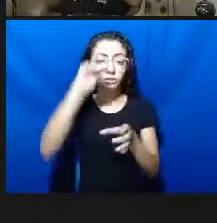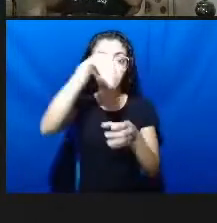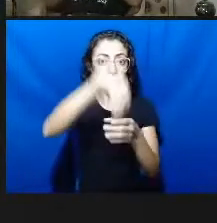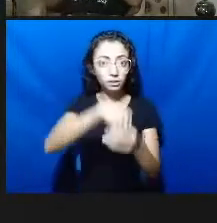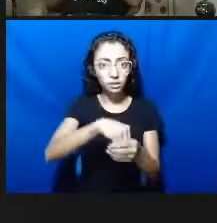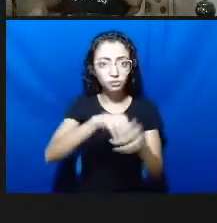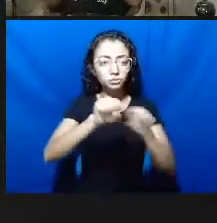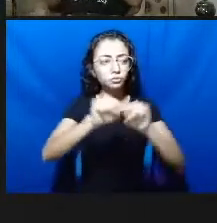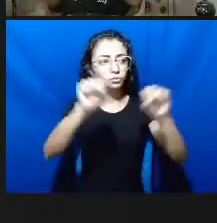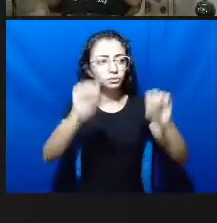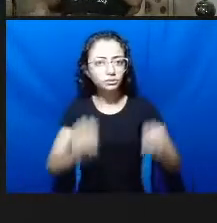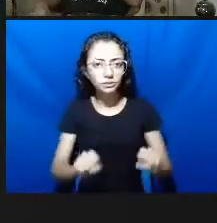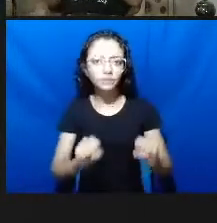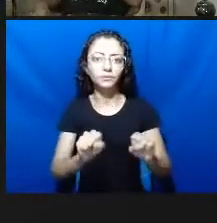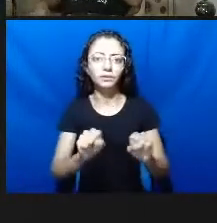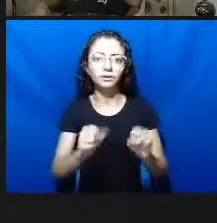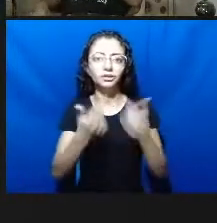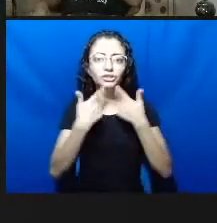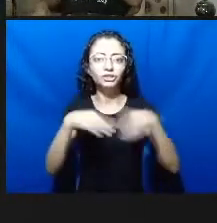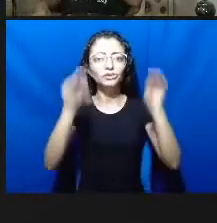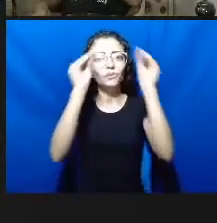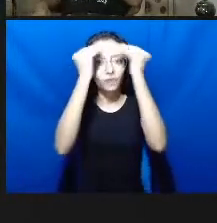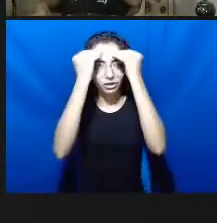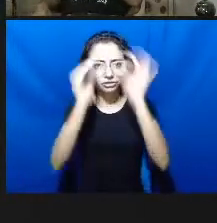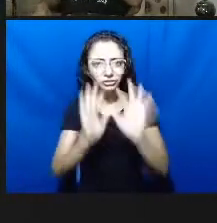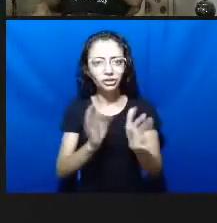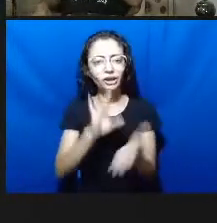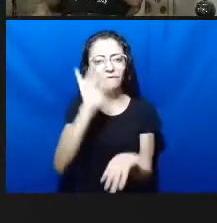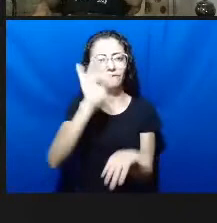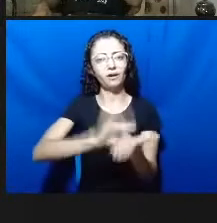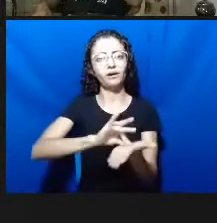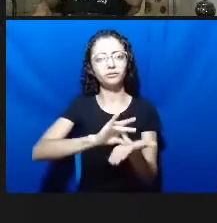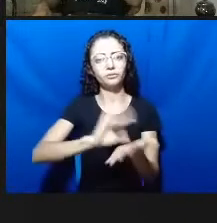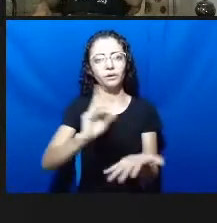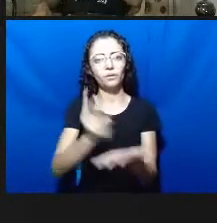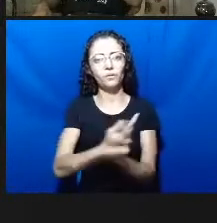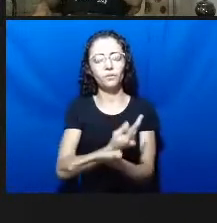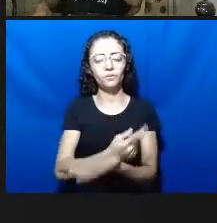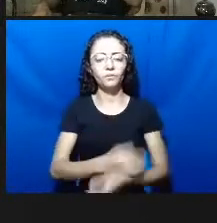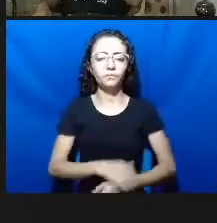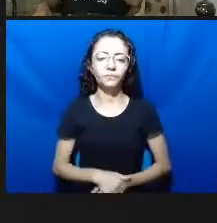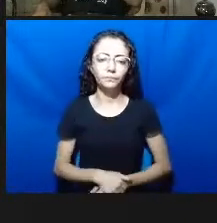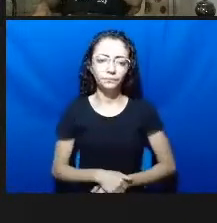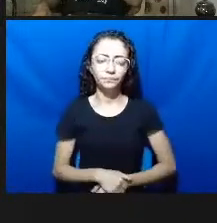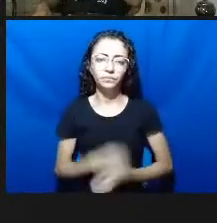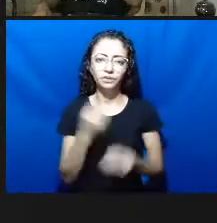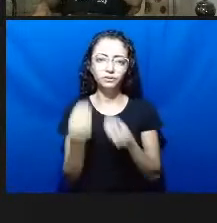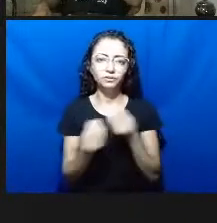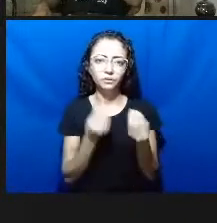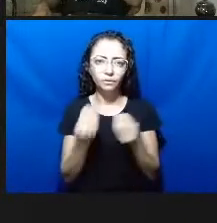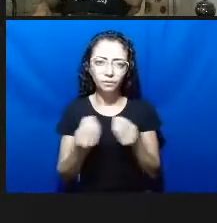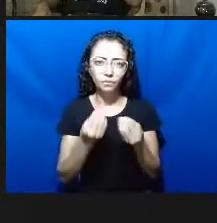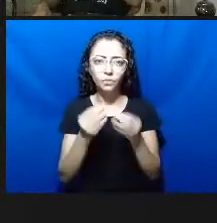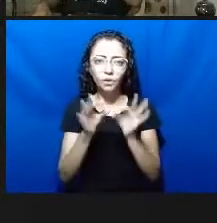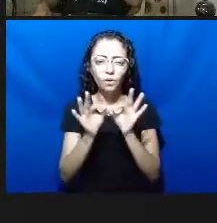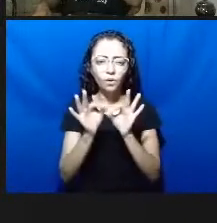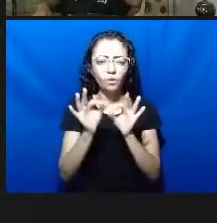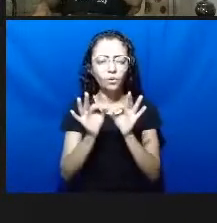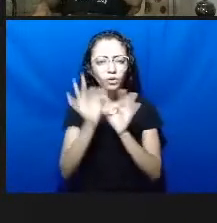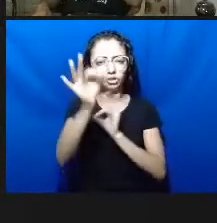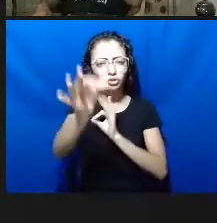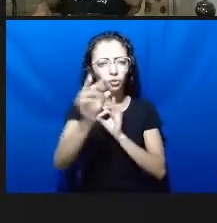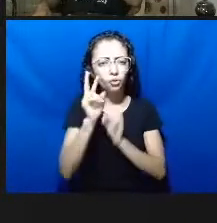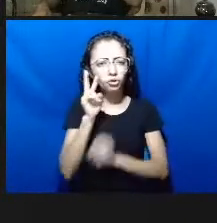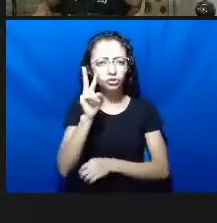de linguagem, já é um fato. Olha o protagonismo aí, nesse caso, da linha do horizonte, né? Que é uma linha hipotética também, de